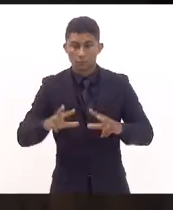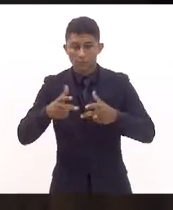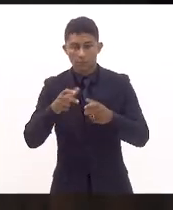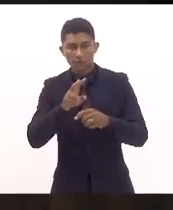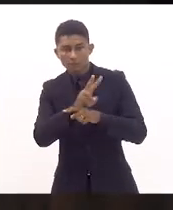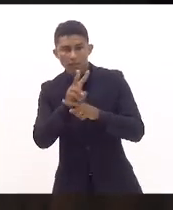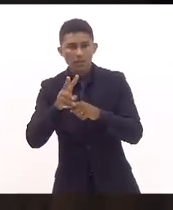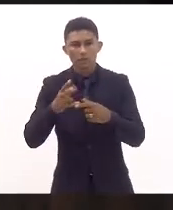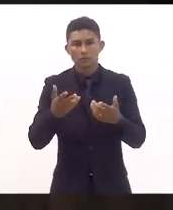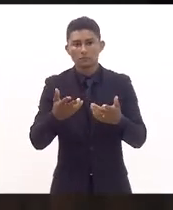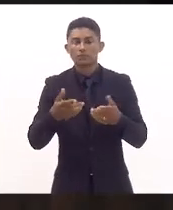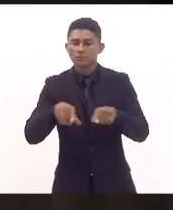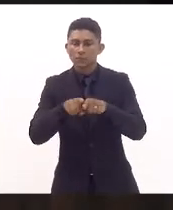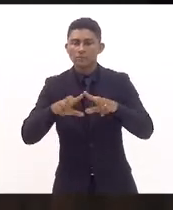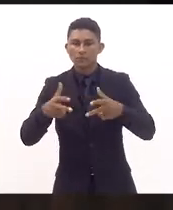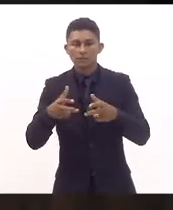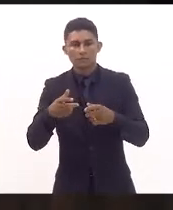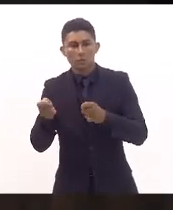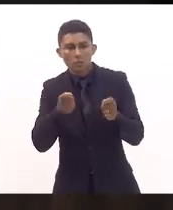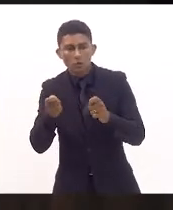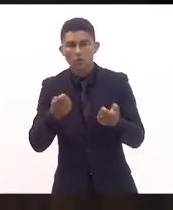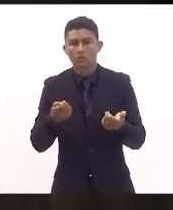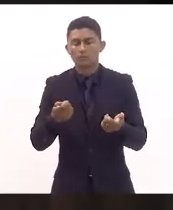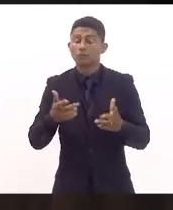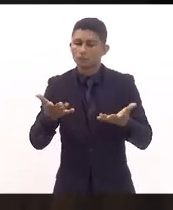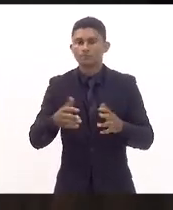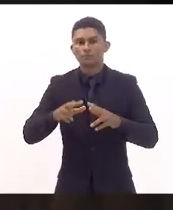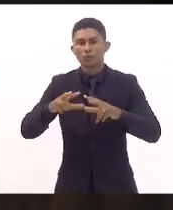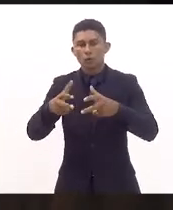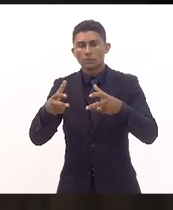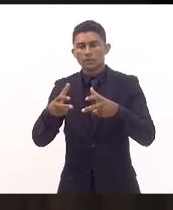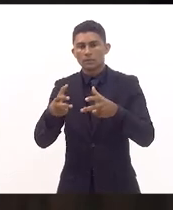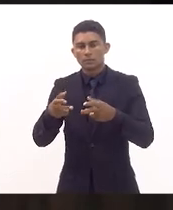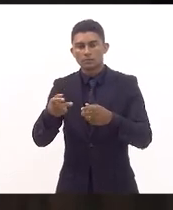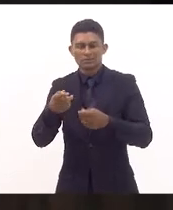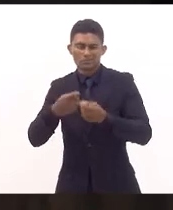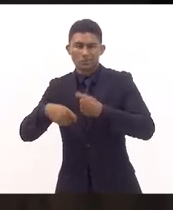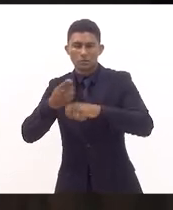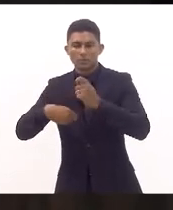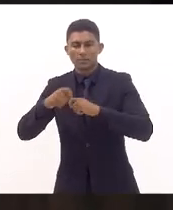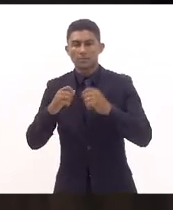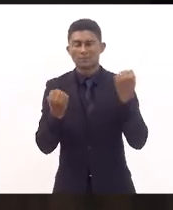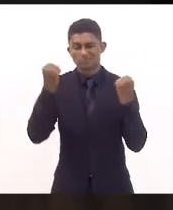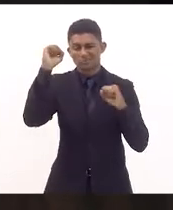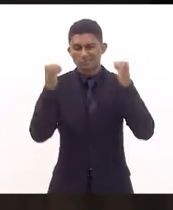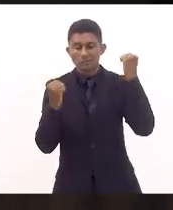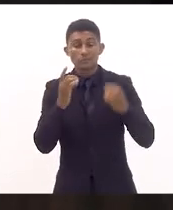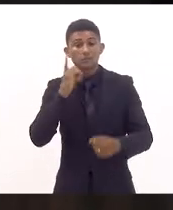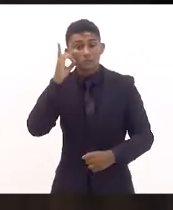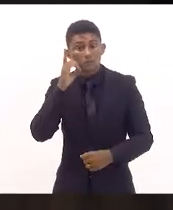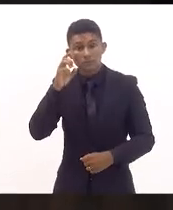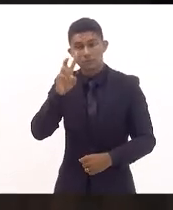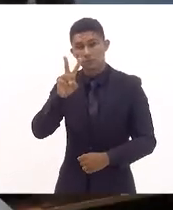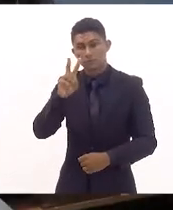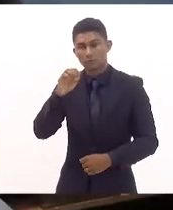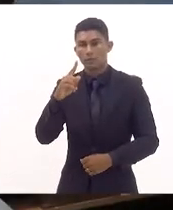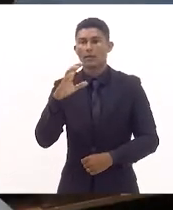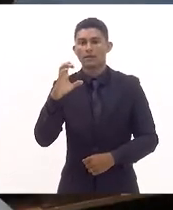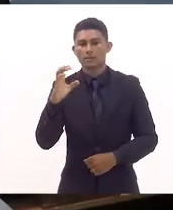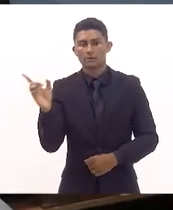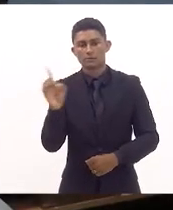Fiscalização Financeira e Controle. Pela Comissão de Economia, Indústria e Comércio, deputado Valdeque Carneiro.